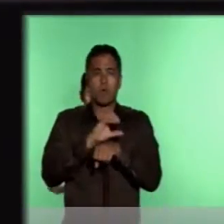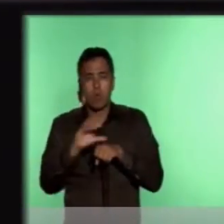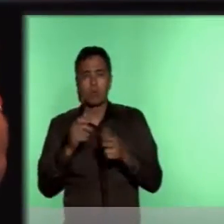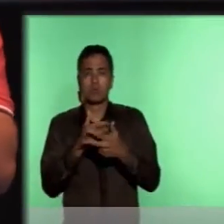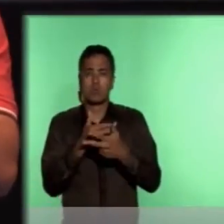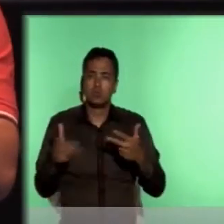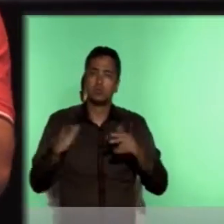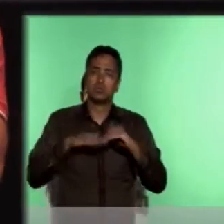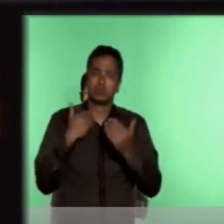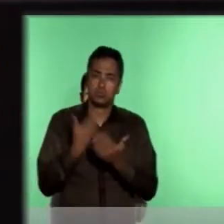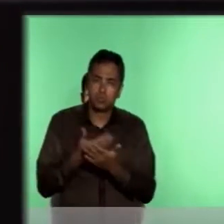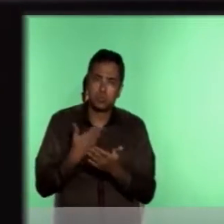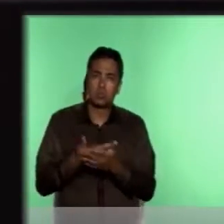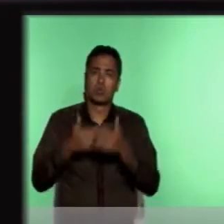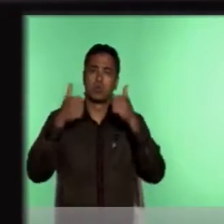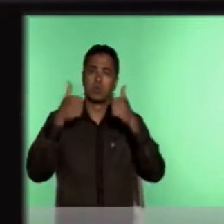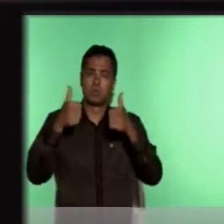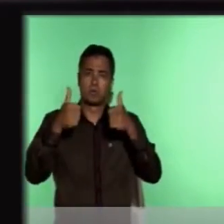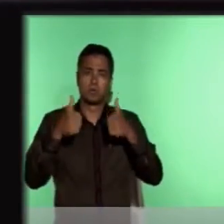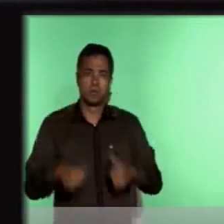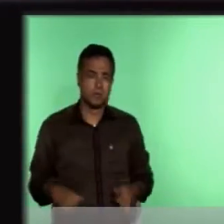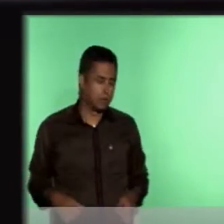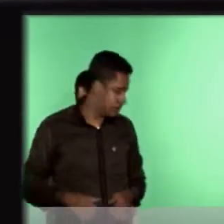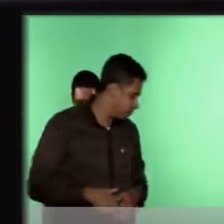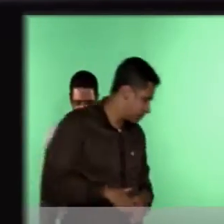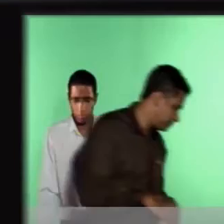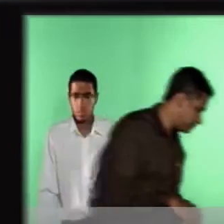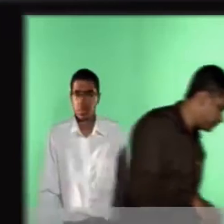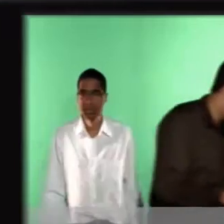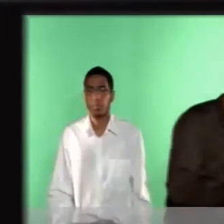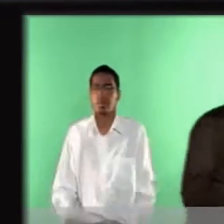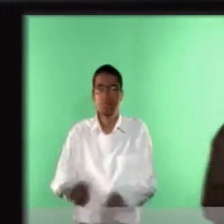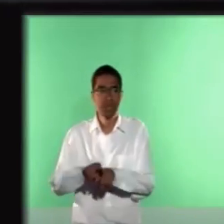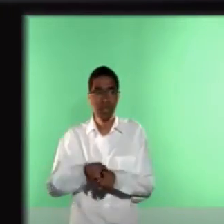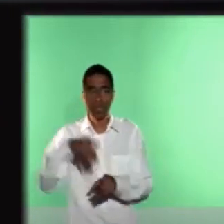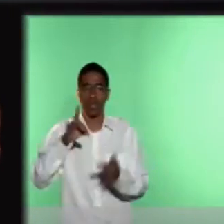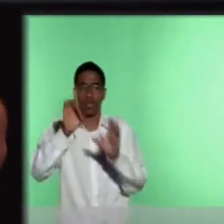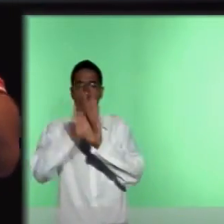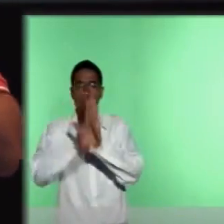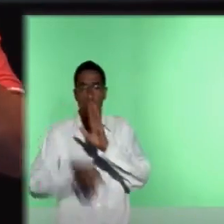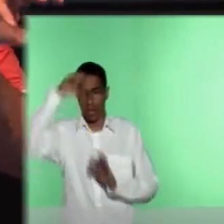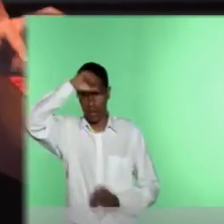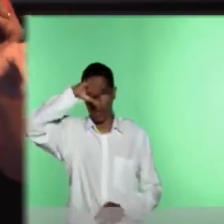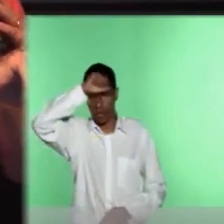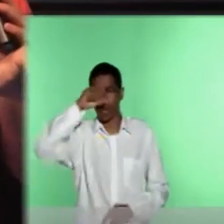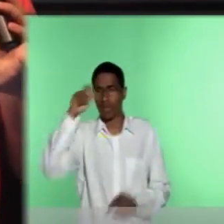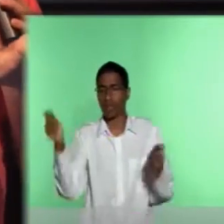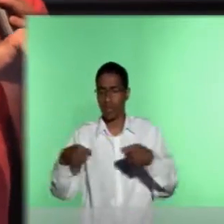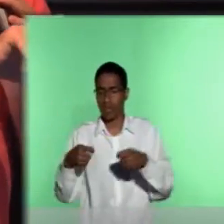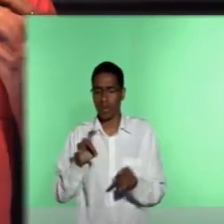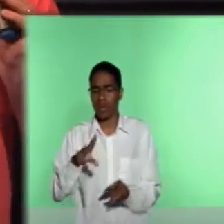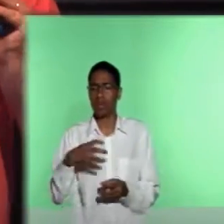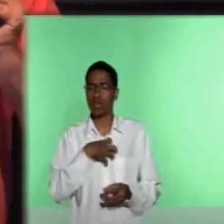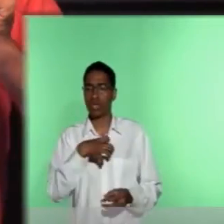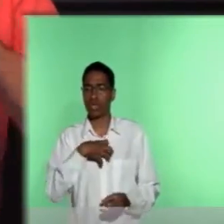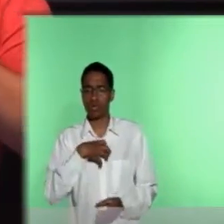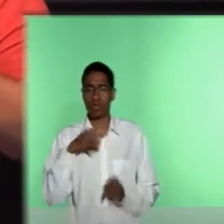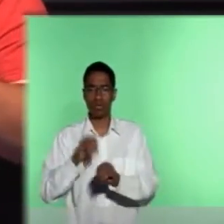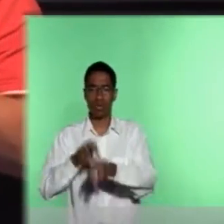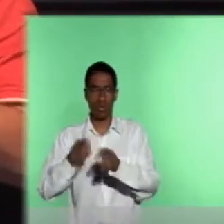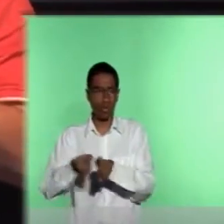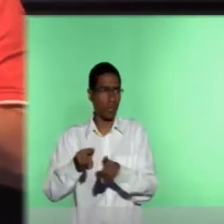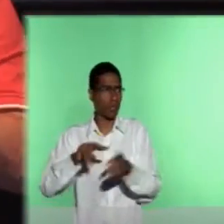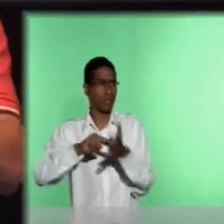bem equipadas. Então é preciso compreender que a agenda da aprendizagem não pode prescindir da agenda do ensino e que isso tem que